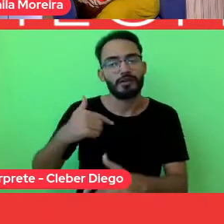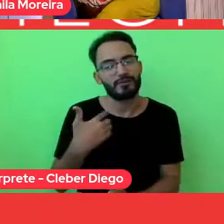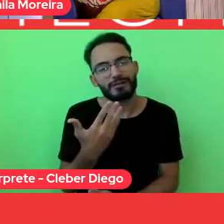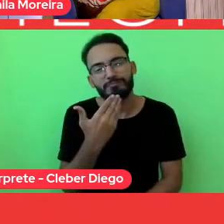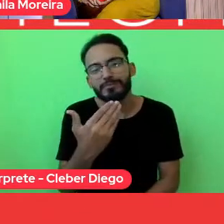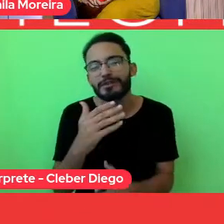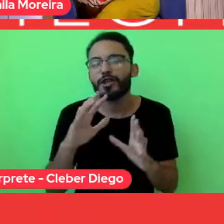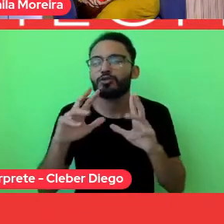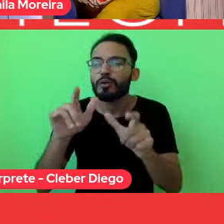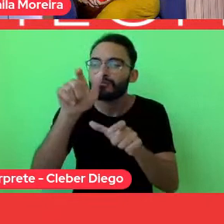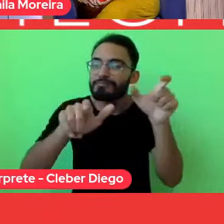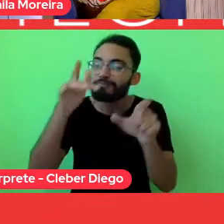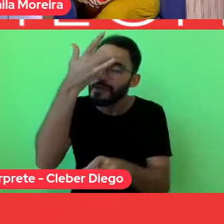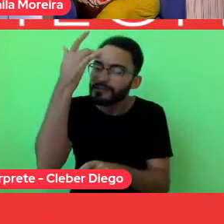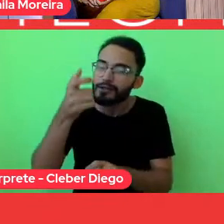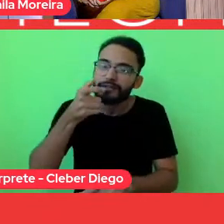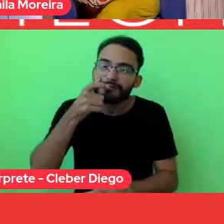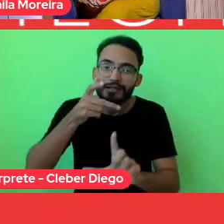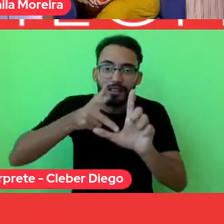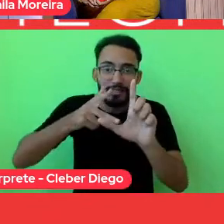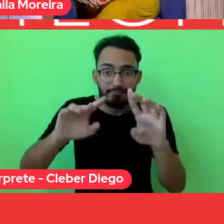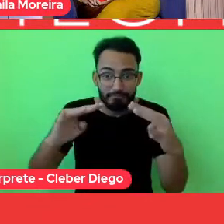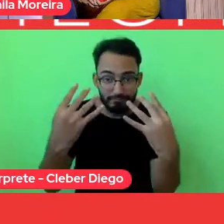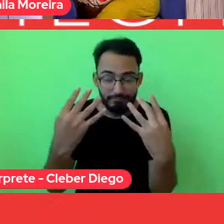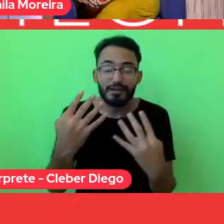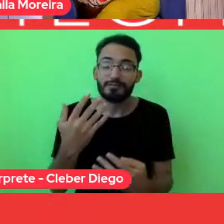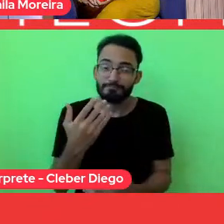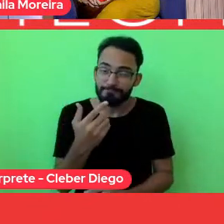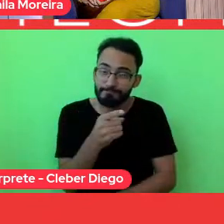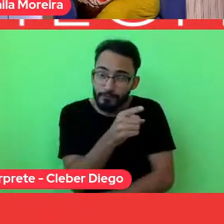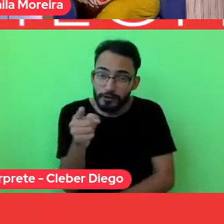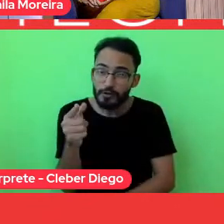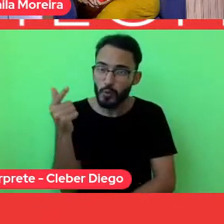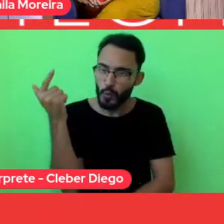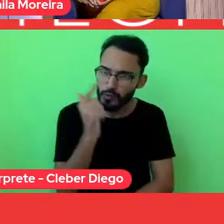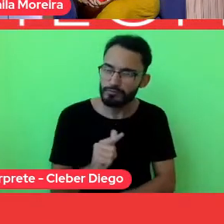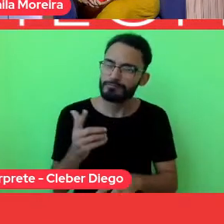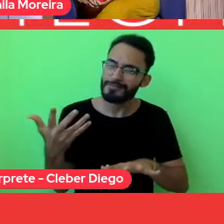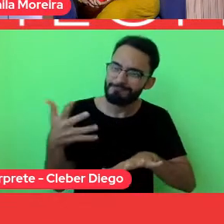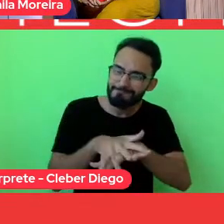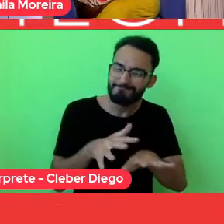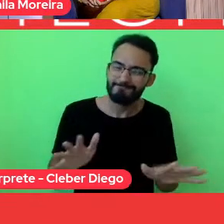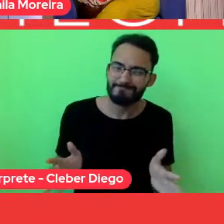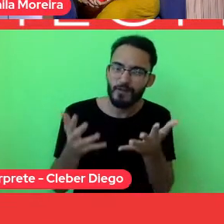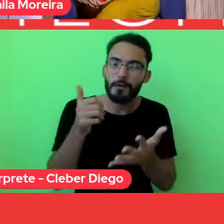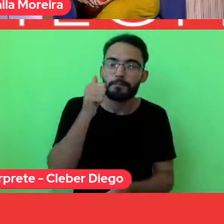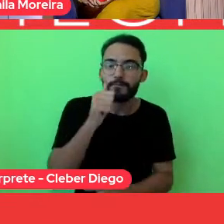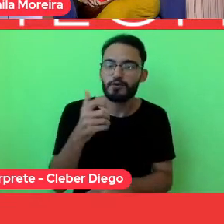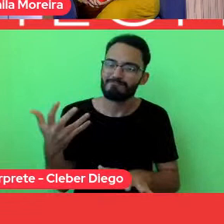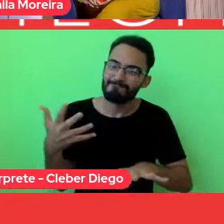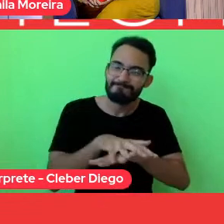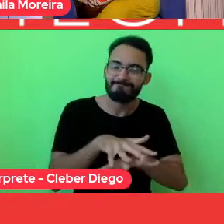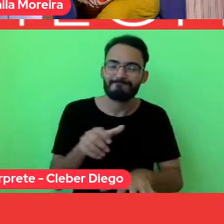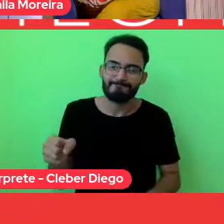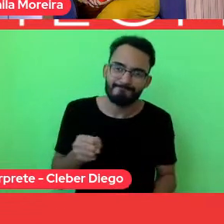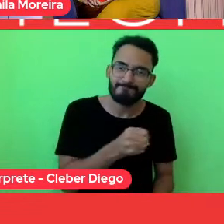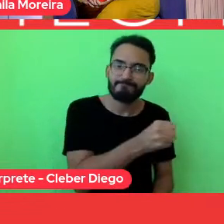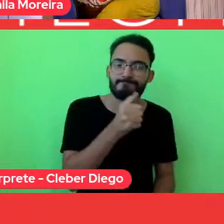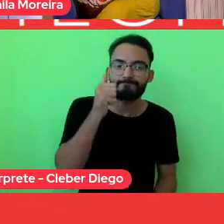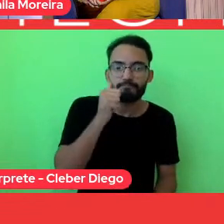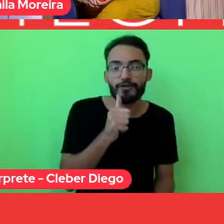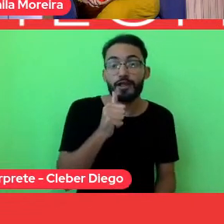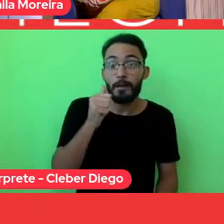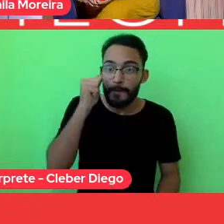as pessoas que estão assistindo a live e que tem como fazer isso, incluam mulheres, mas não incluam só mulheres, incluam